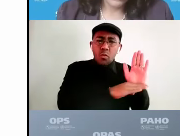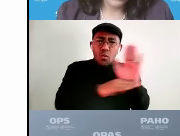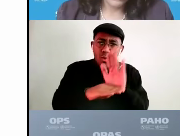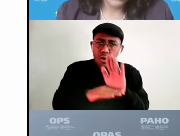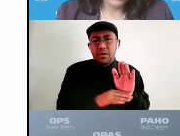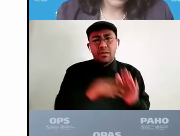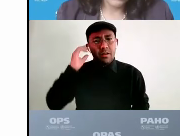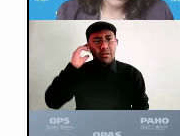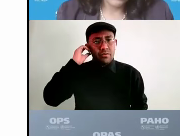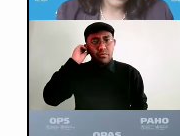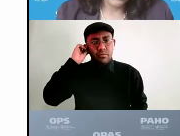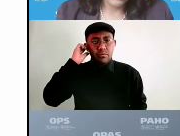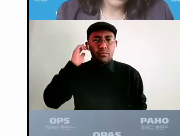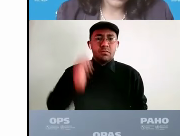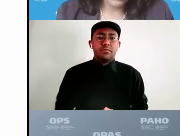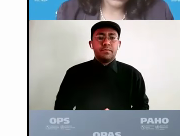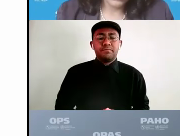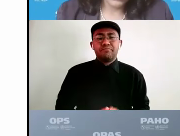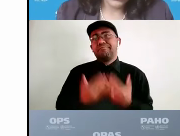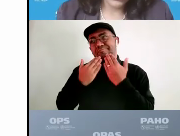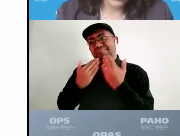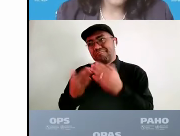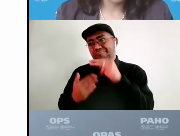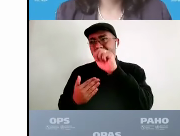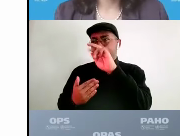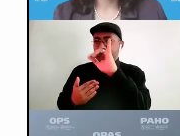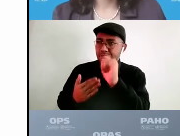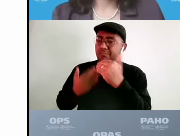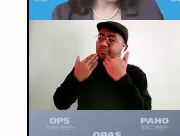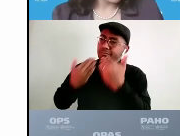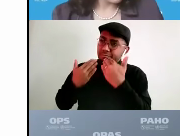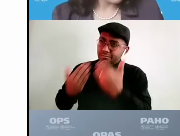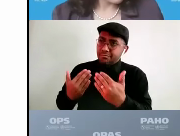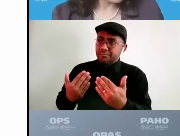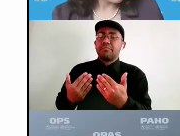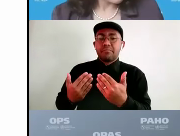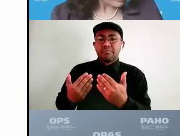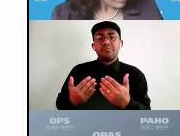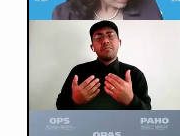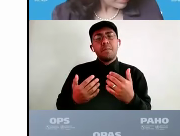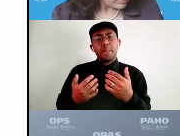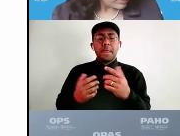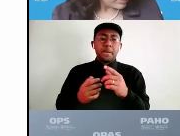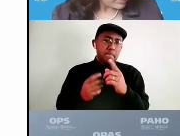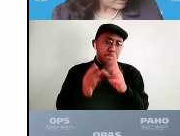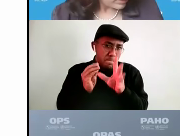que nós temos até agora. Obrigada, Maria. E na mesma linha,